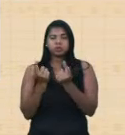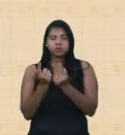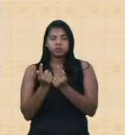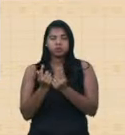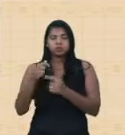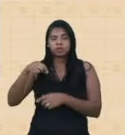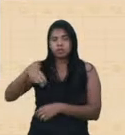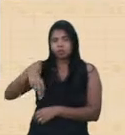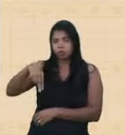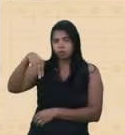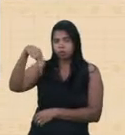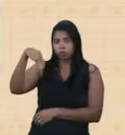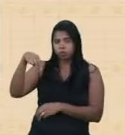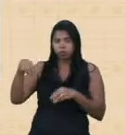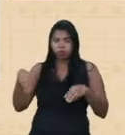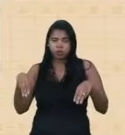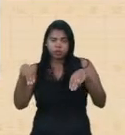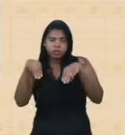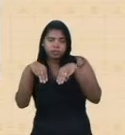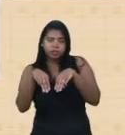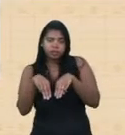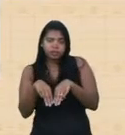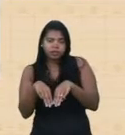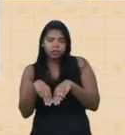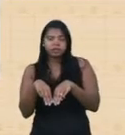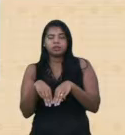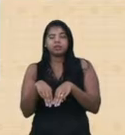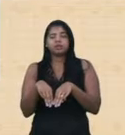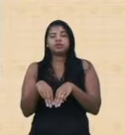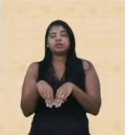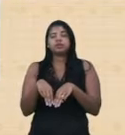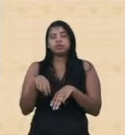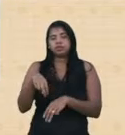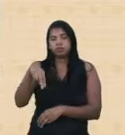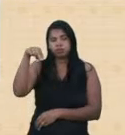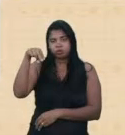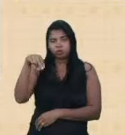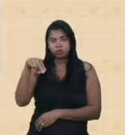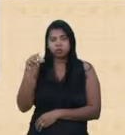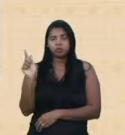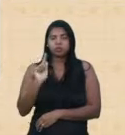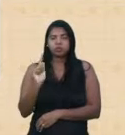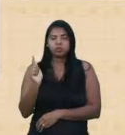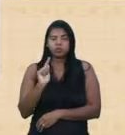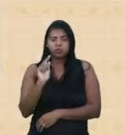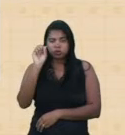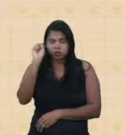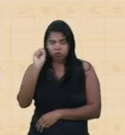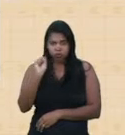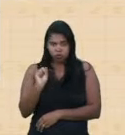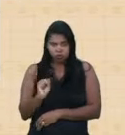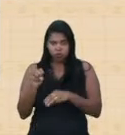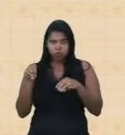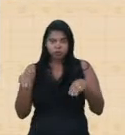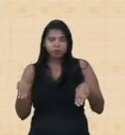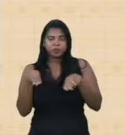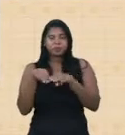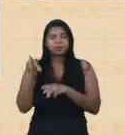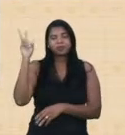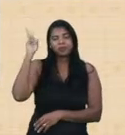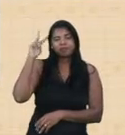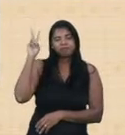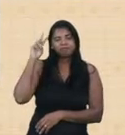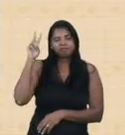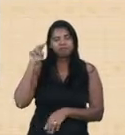norte magnético, assim como o inverso, como o norte geográfico está localizado no sul magnético, lembrando que eles não